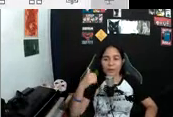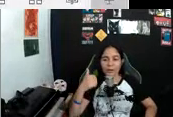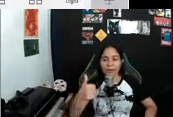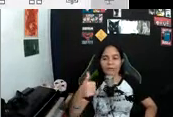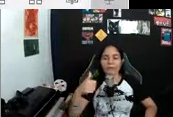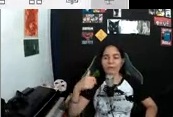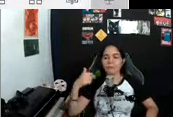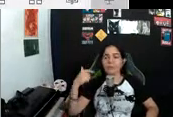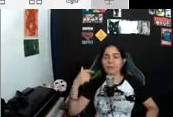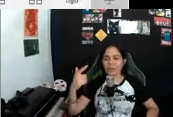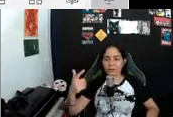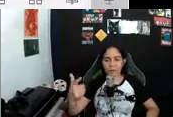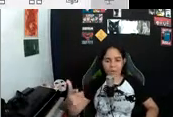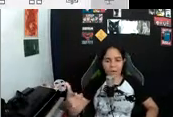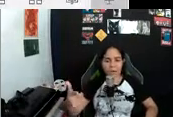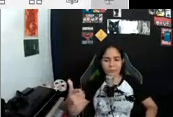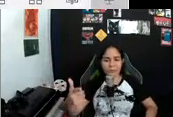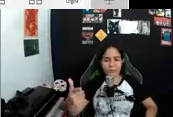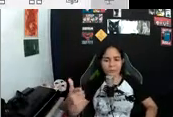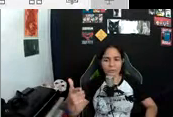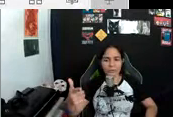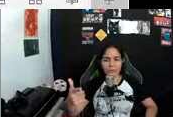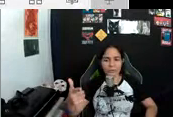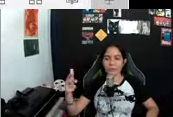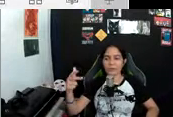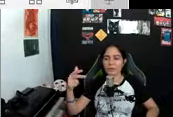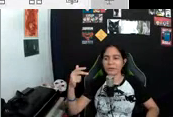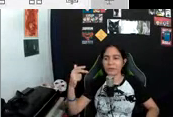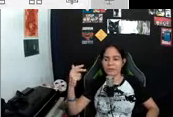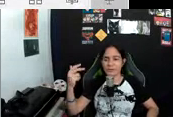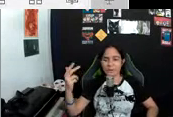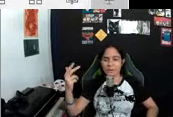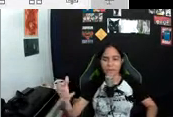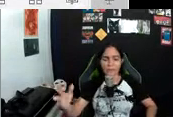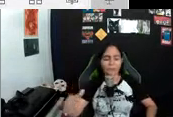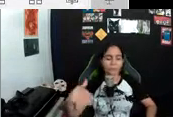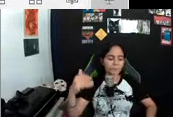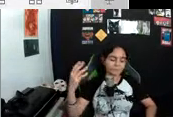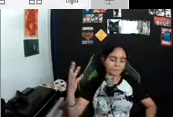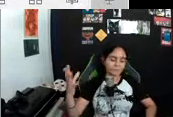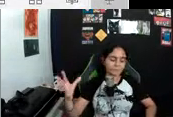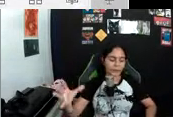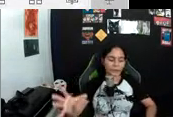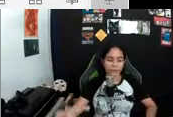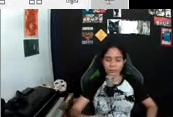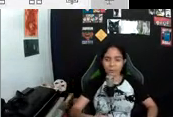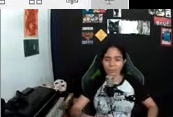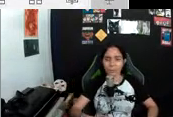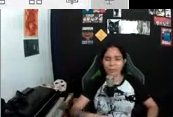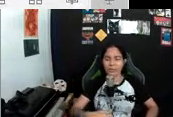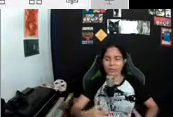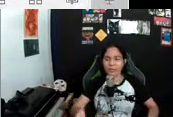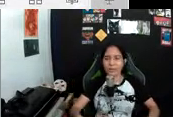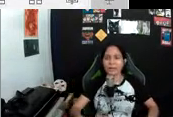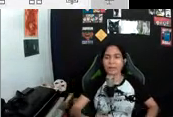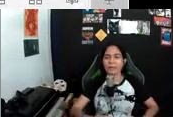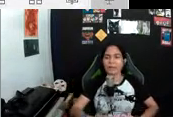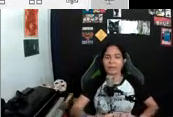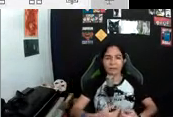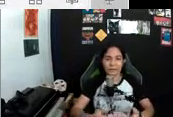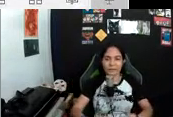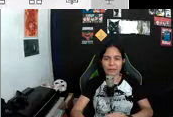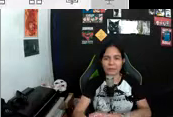Questão da carga horária de trabalho, local de descanso, horário de descanso adequado, ter um ambiente